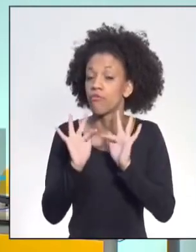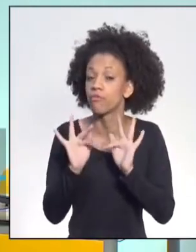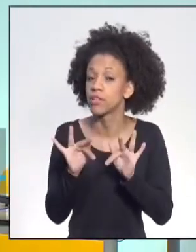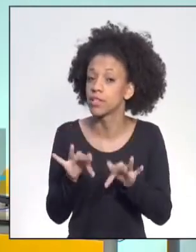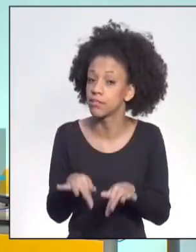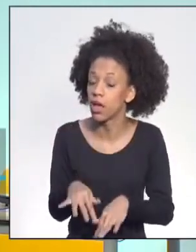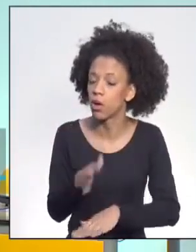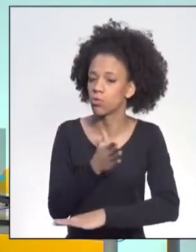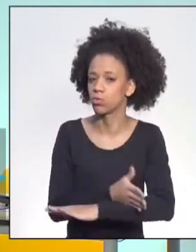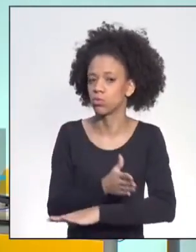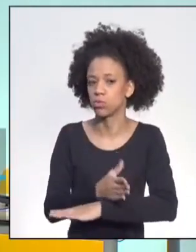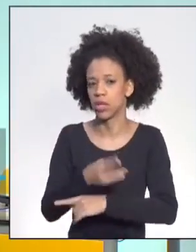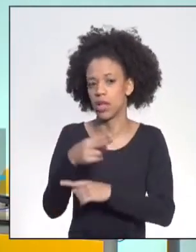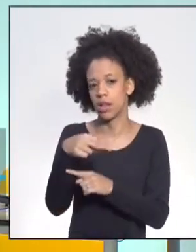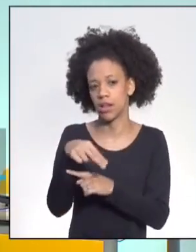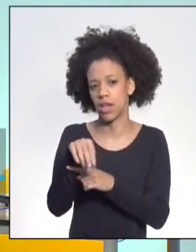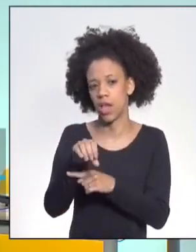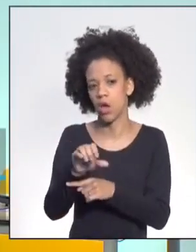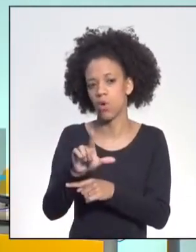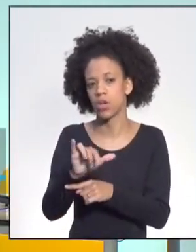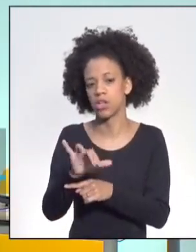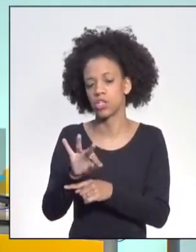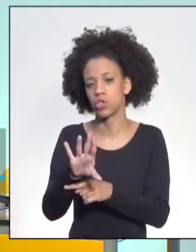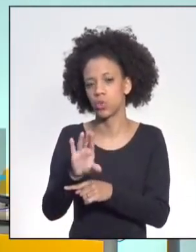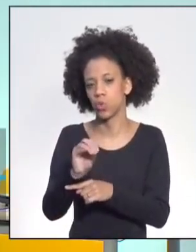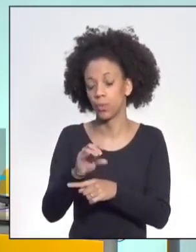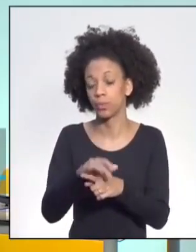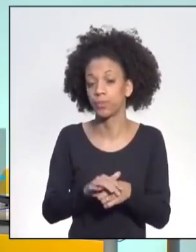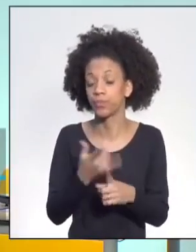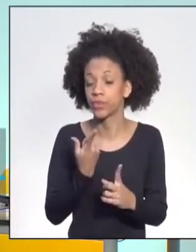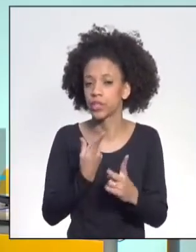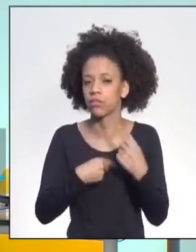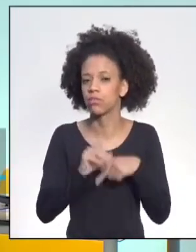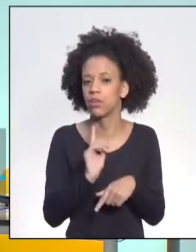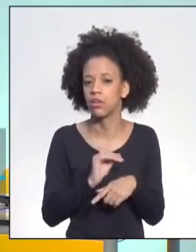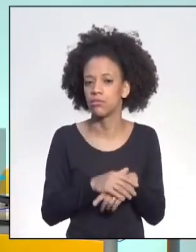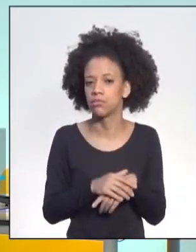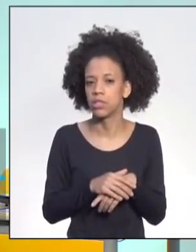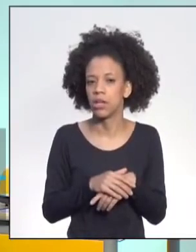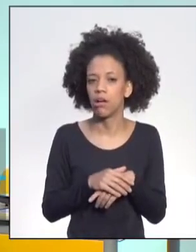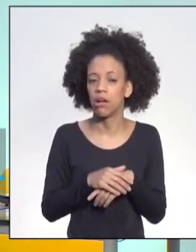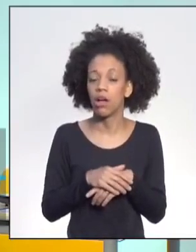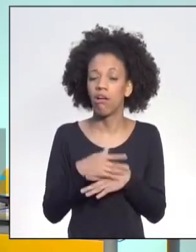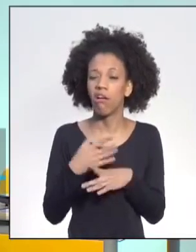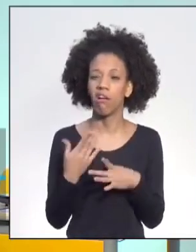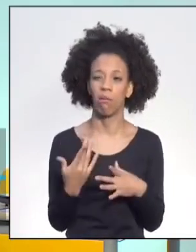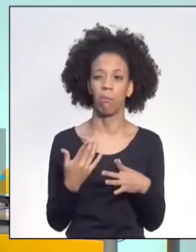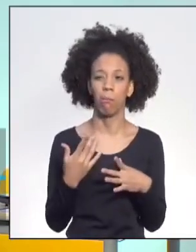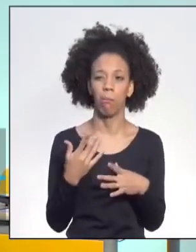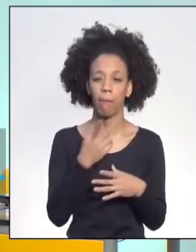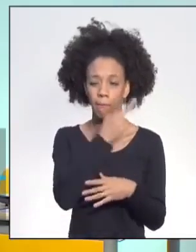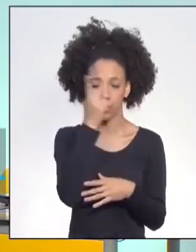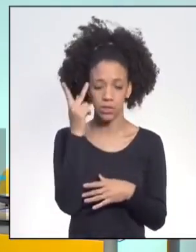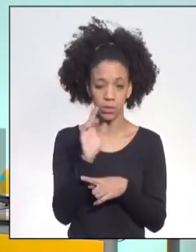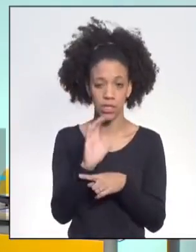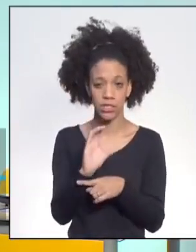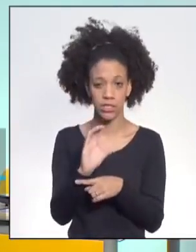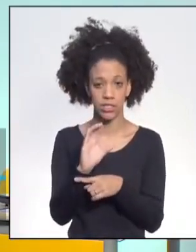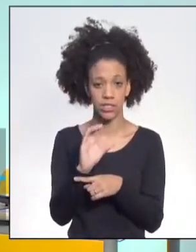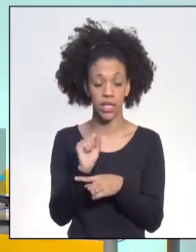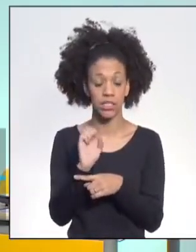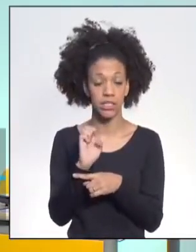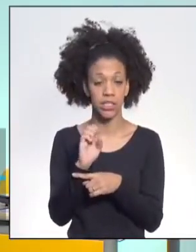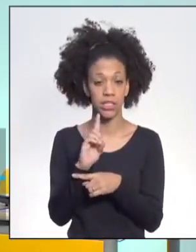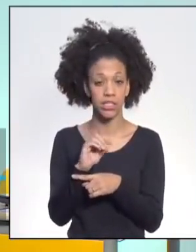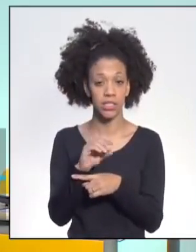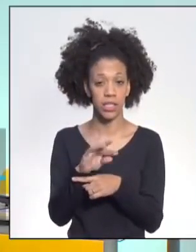do Neolítico, período Neolítico, o homem ele já se torna um sedentário. que significa isso? Os povos